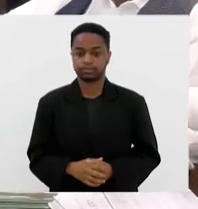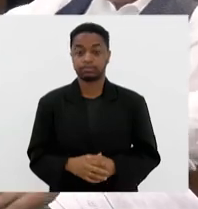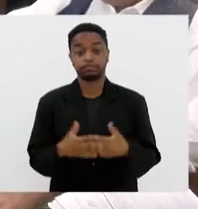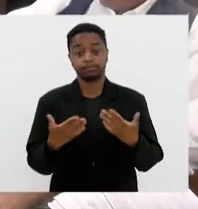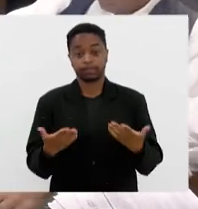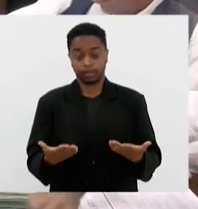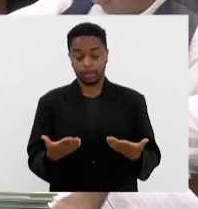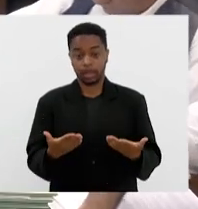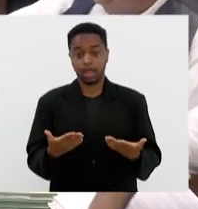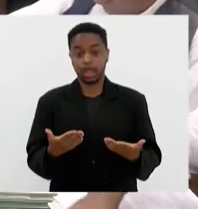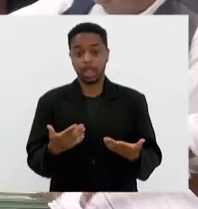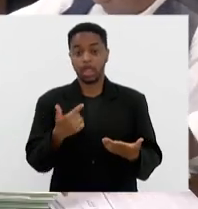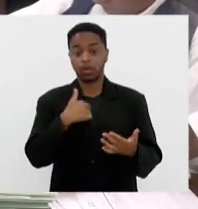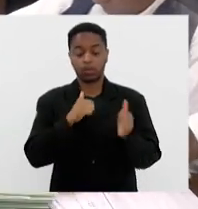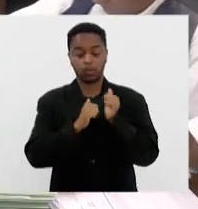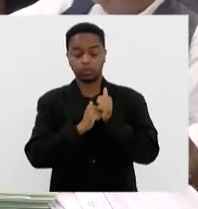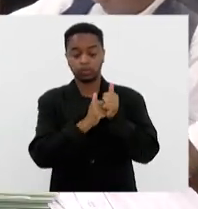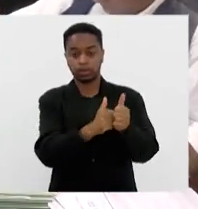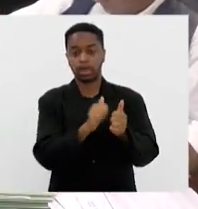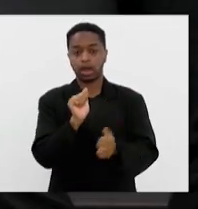Amorim,